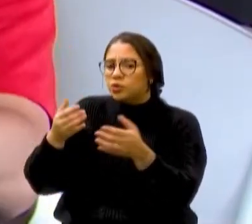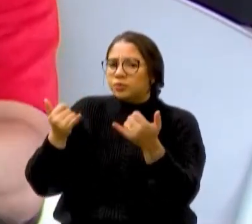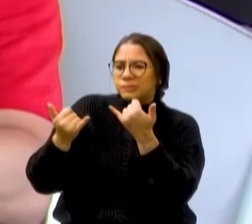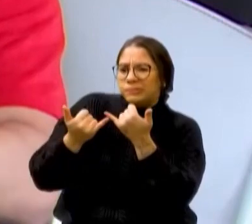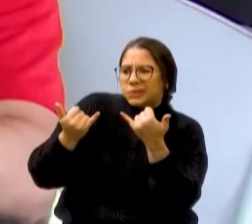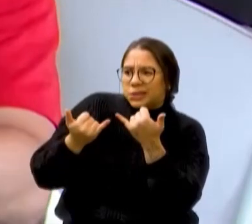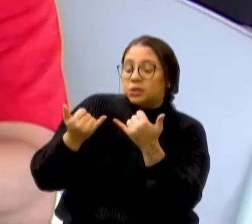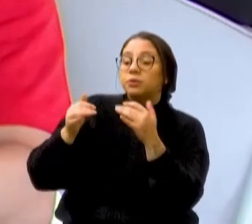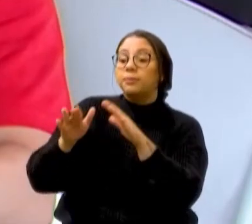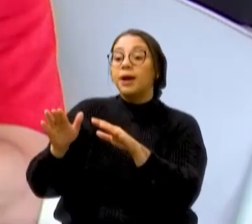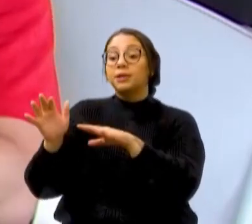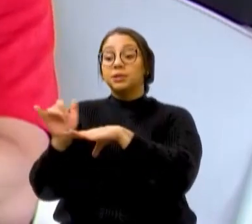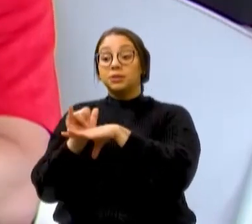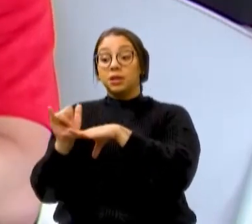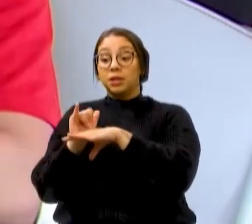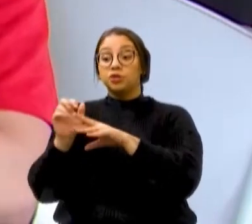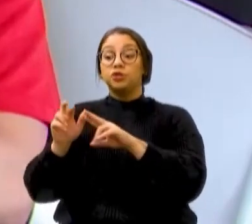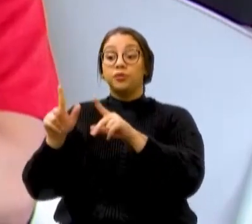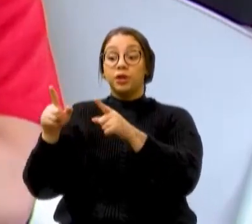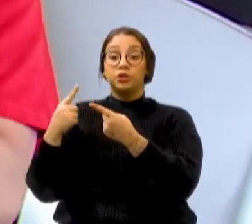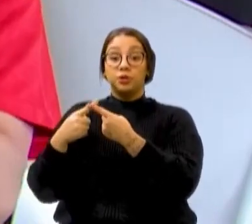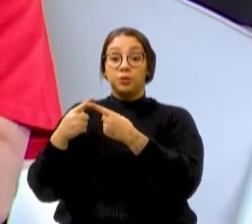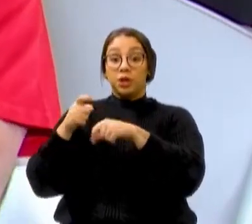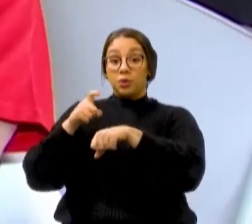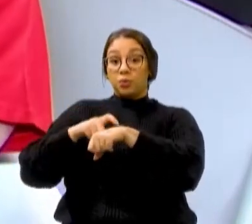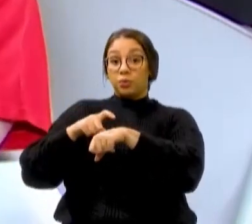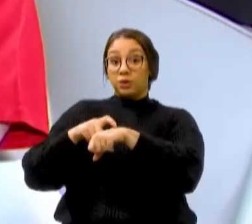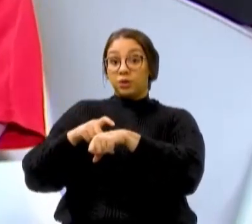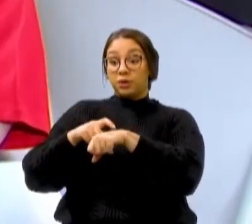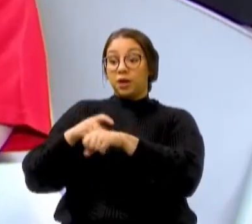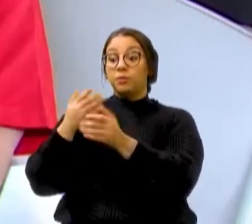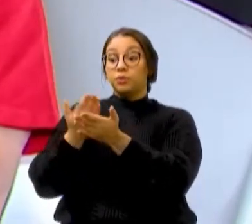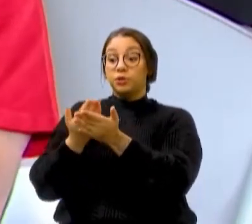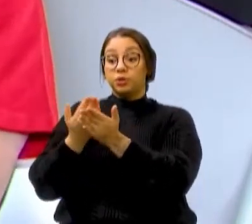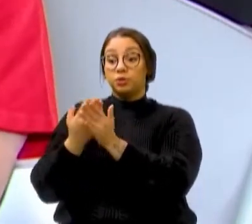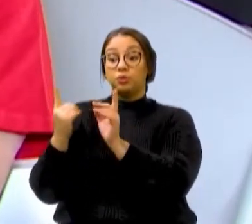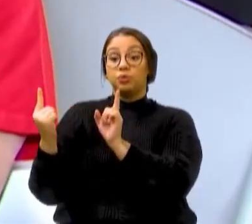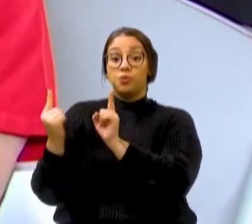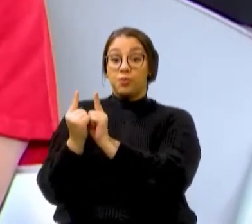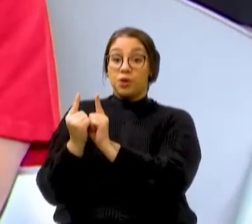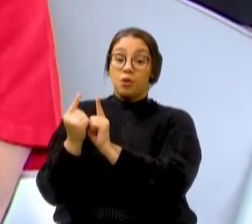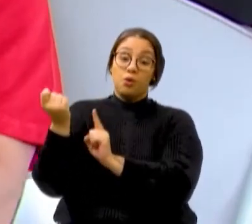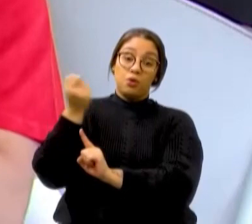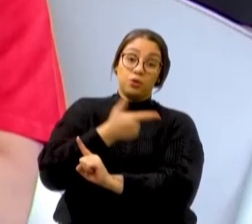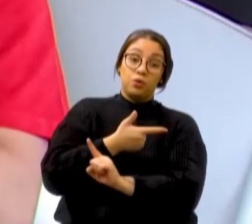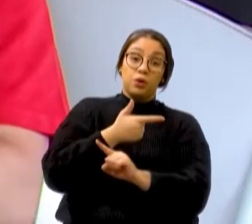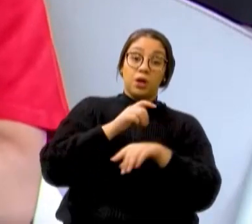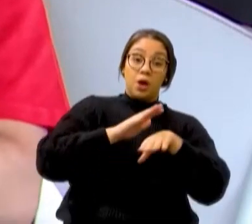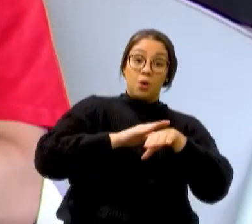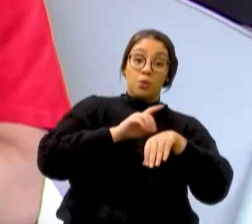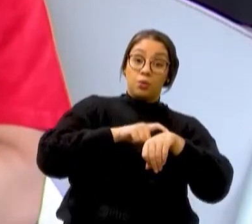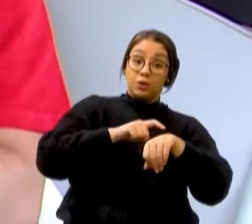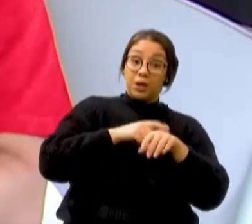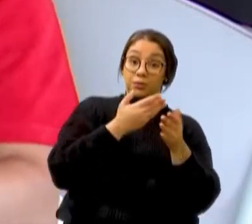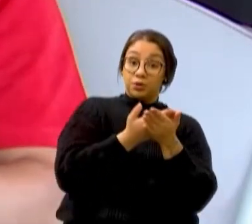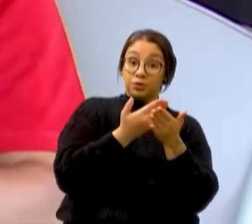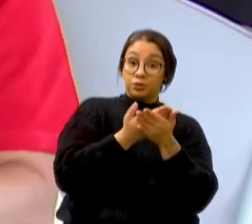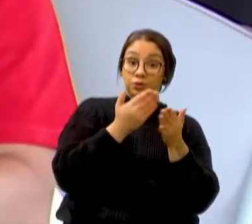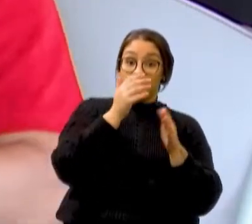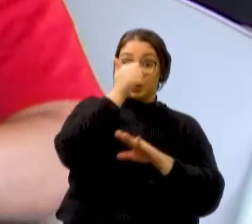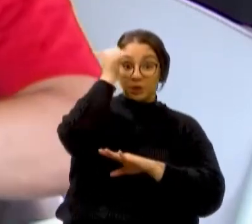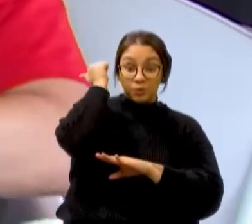concurso pode ser parecido, mas a estratégia é diferente, porque o tempo de estudo para concurso ele acaba sendo menor do que o tempo de estudo